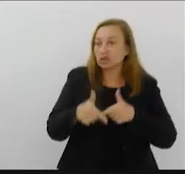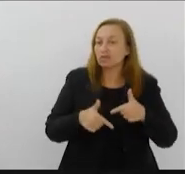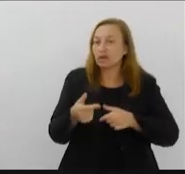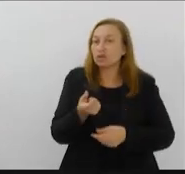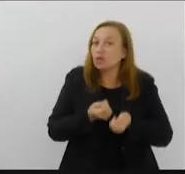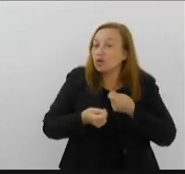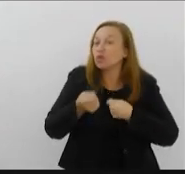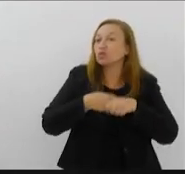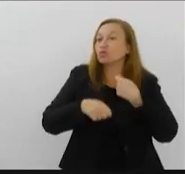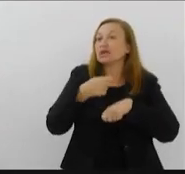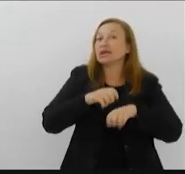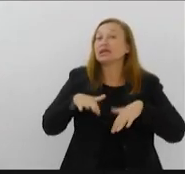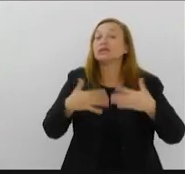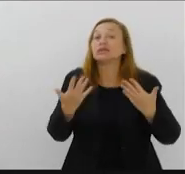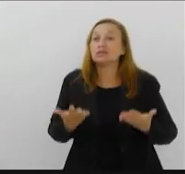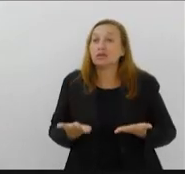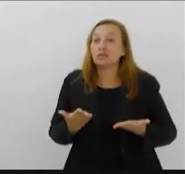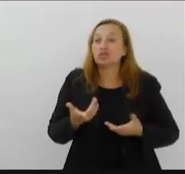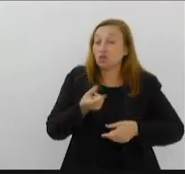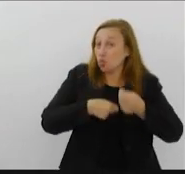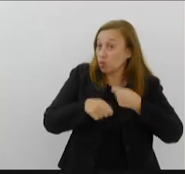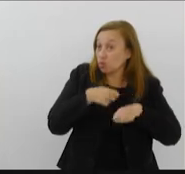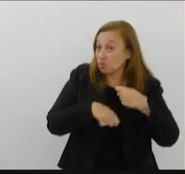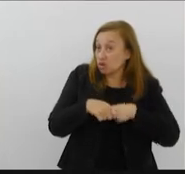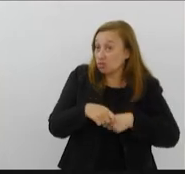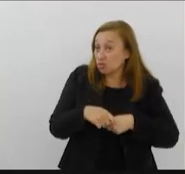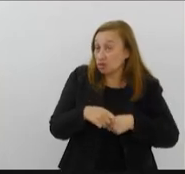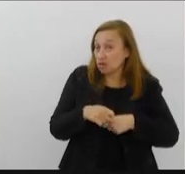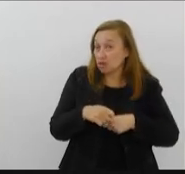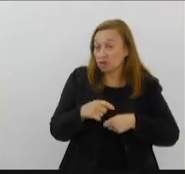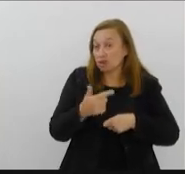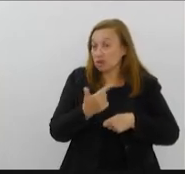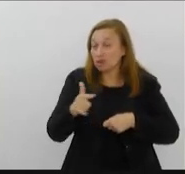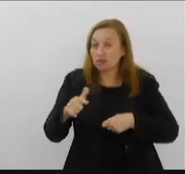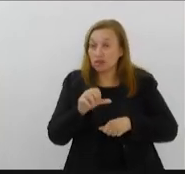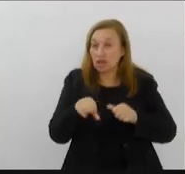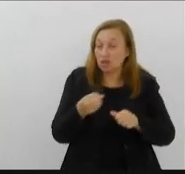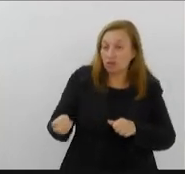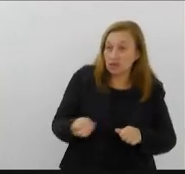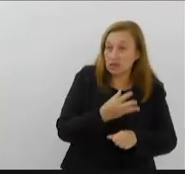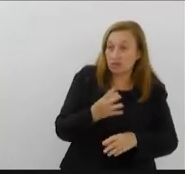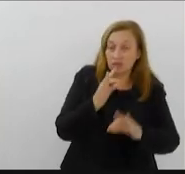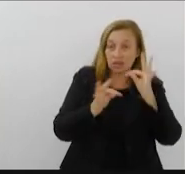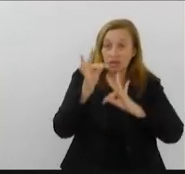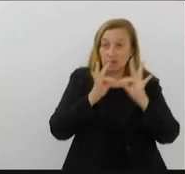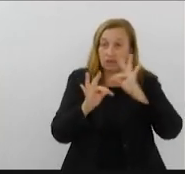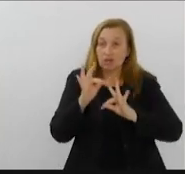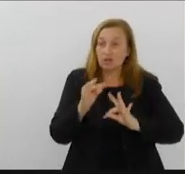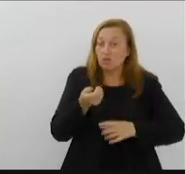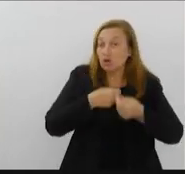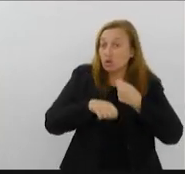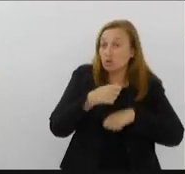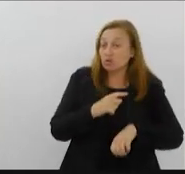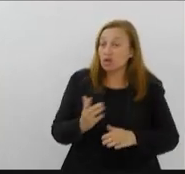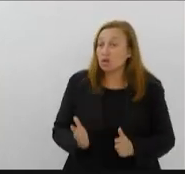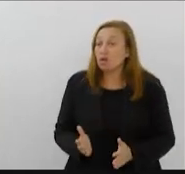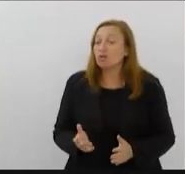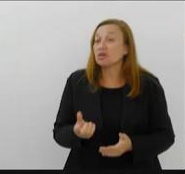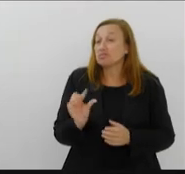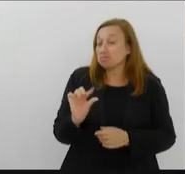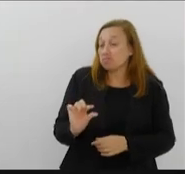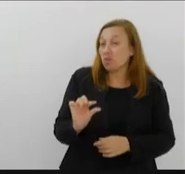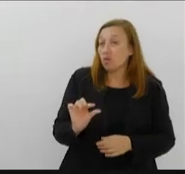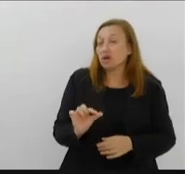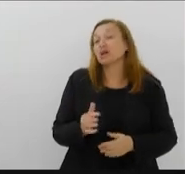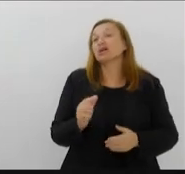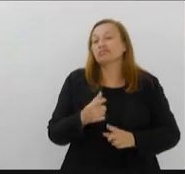economia. Então, a gente tem uma economia que não ganha inovação e tecnologia, uma economia de baixo valor agregado, que depende de força de trabalho,